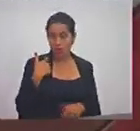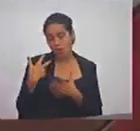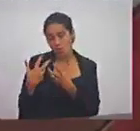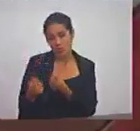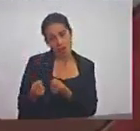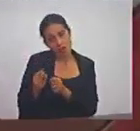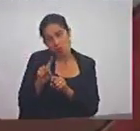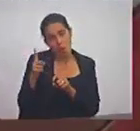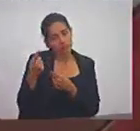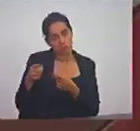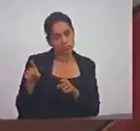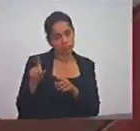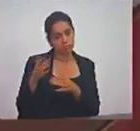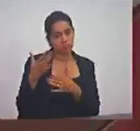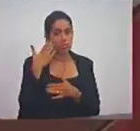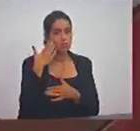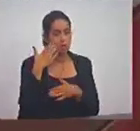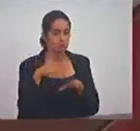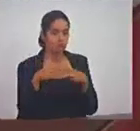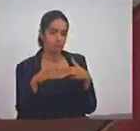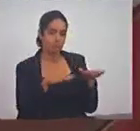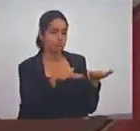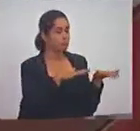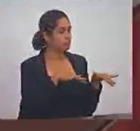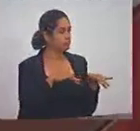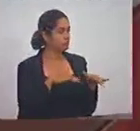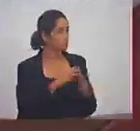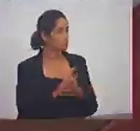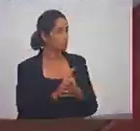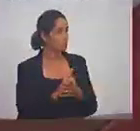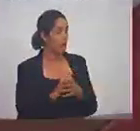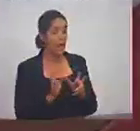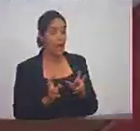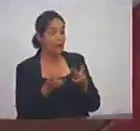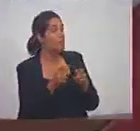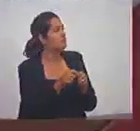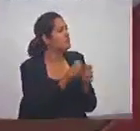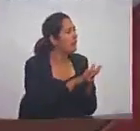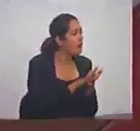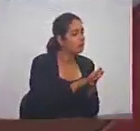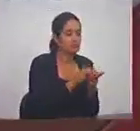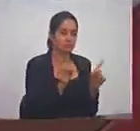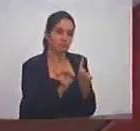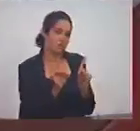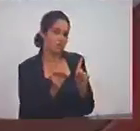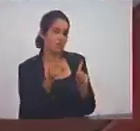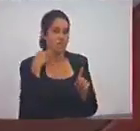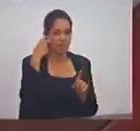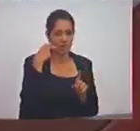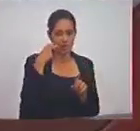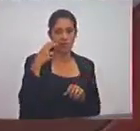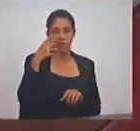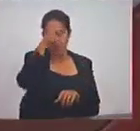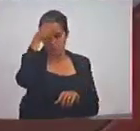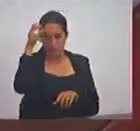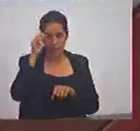não, não é? Mas é que às vezes algumas pessoas acham, mas a Câmara não vai fazer nada. Não, a Câmara, os vereadores, estou até aqui isentando, não